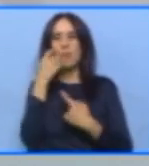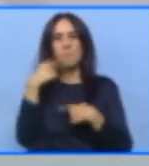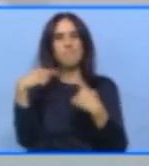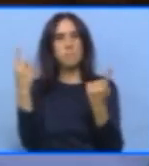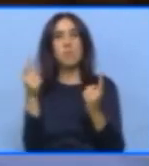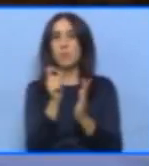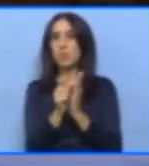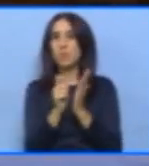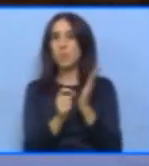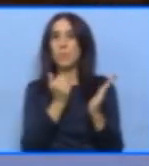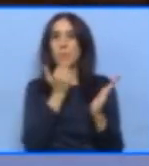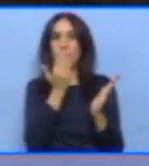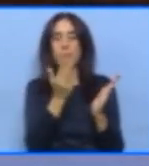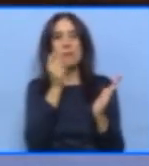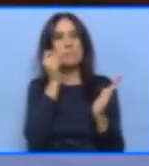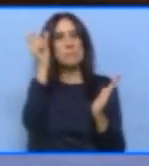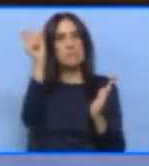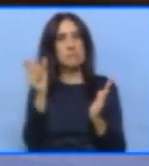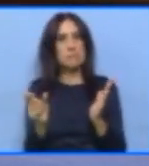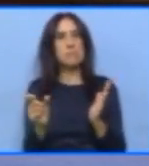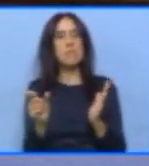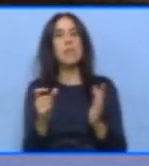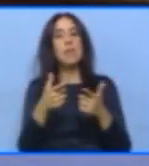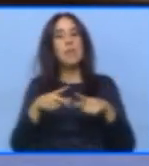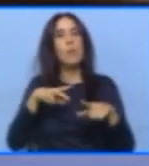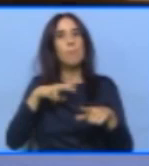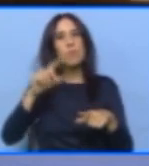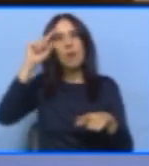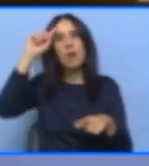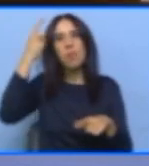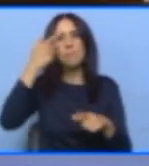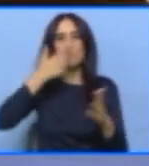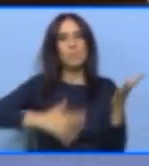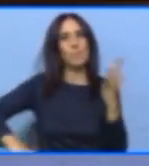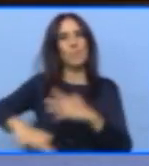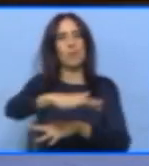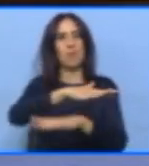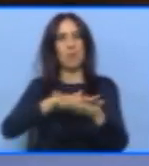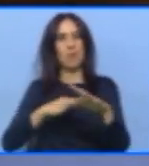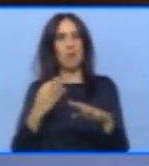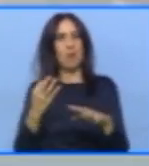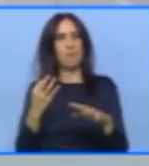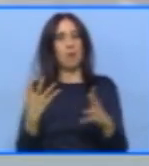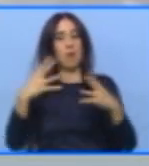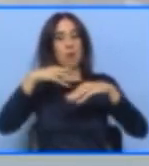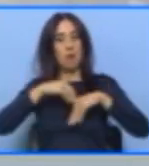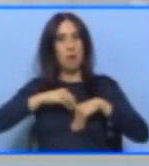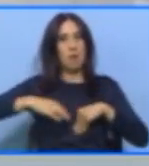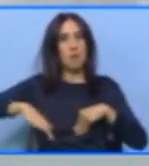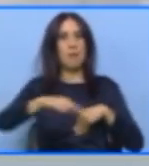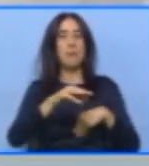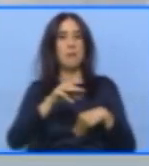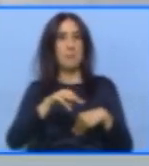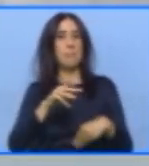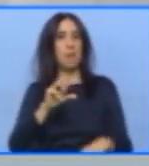exímio escritor, era um exímio cultor da língua portuguesa popular, encarnada no meio Macua. E,